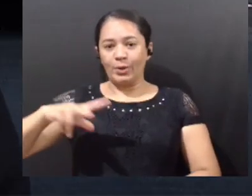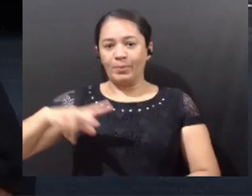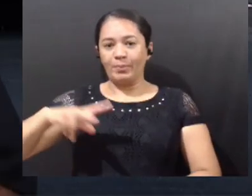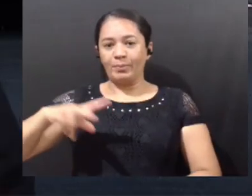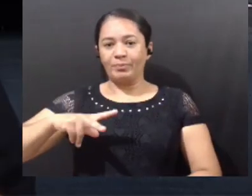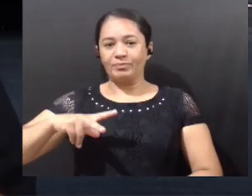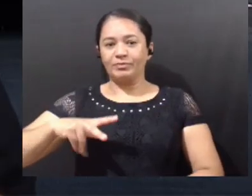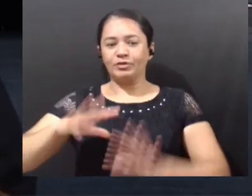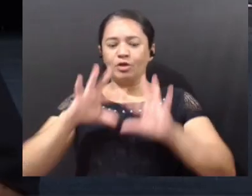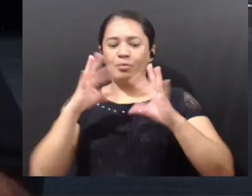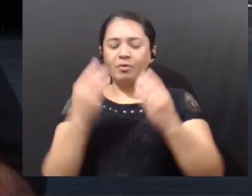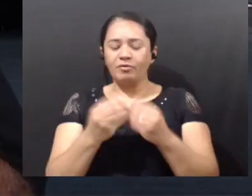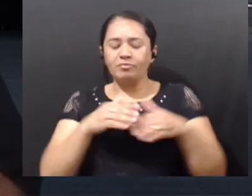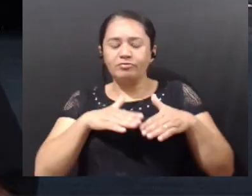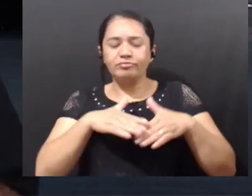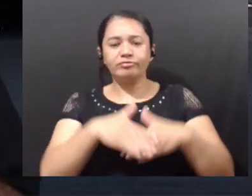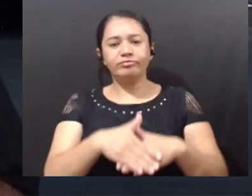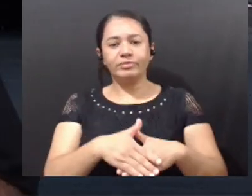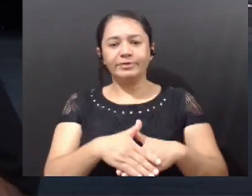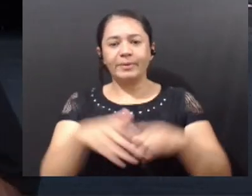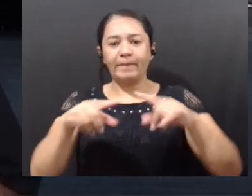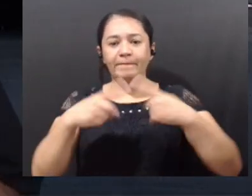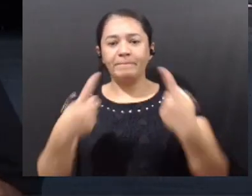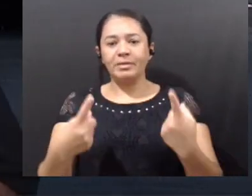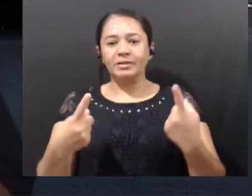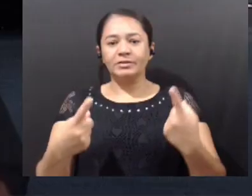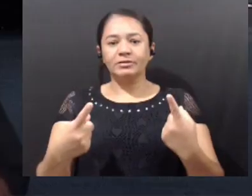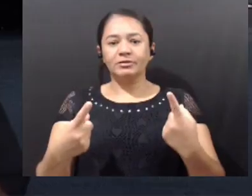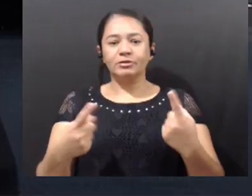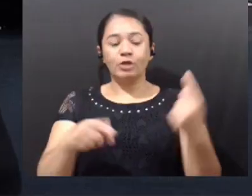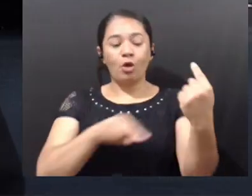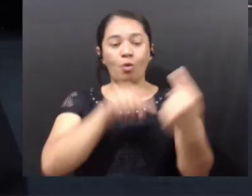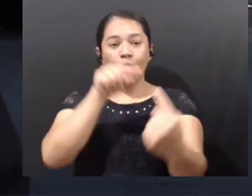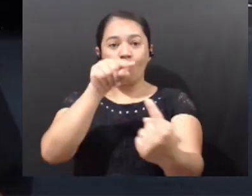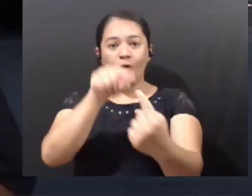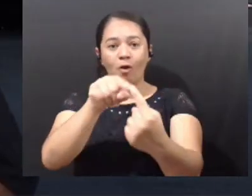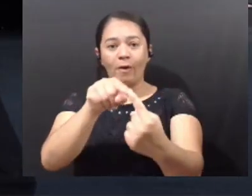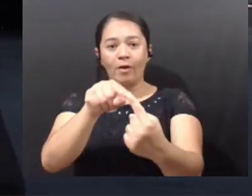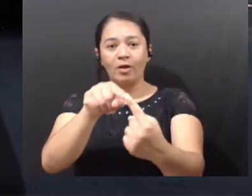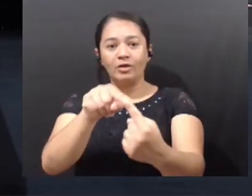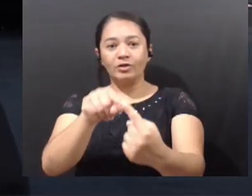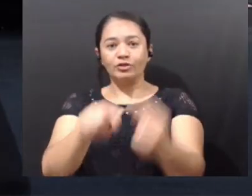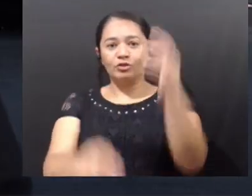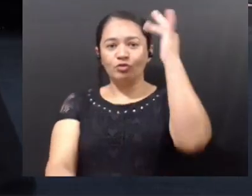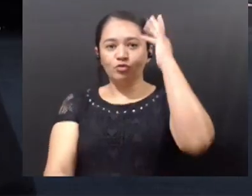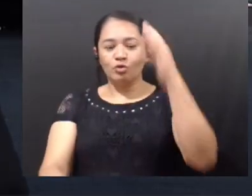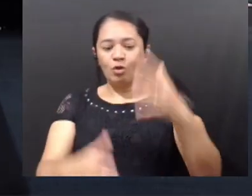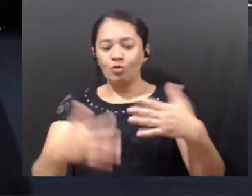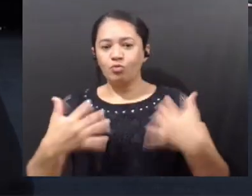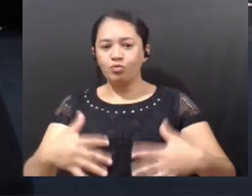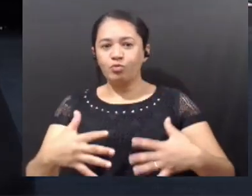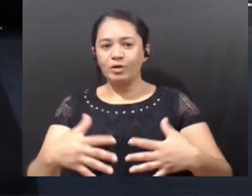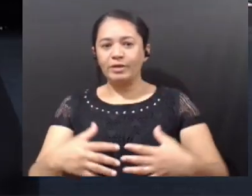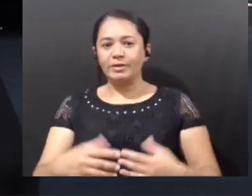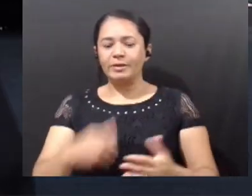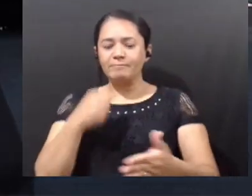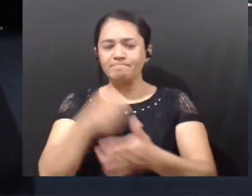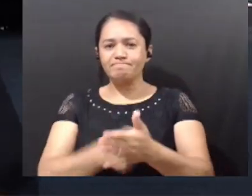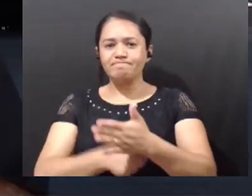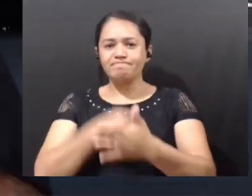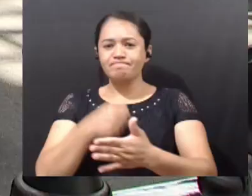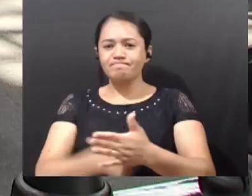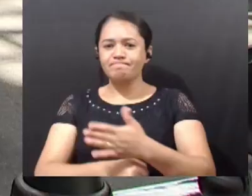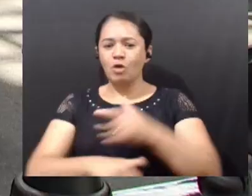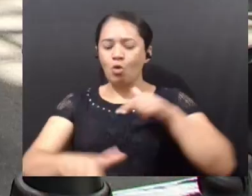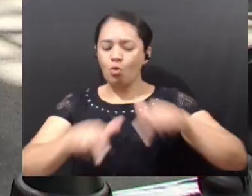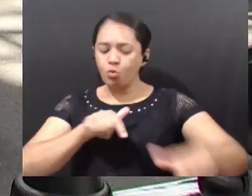humilde, mas com o objetivo de ter um sonho grande, muita resiliência, muito trabalho, a